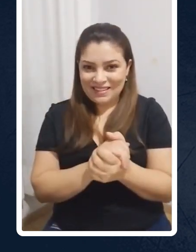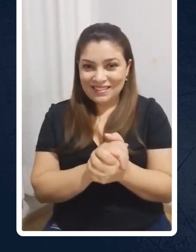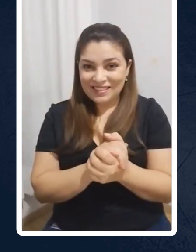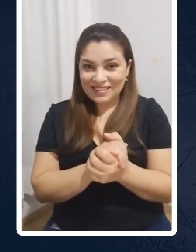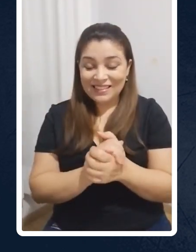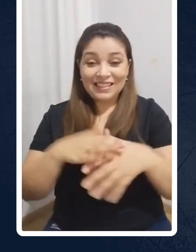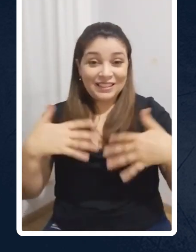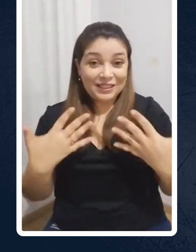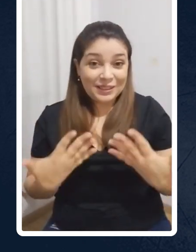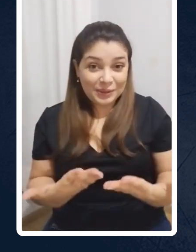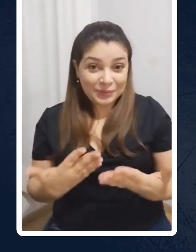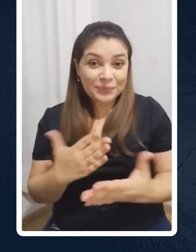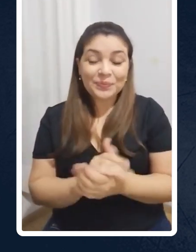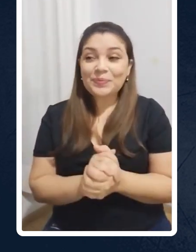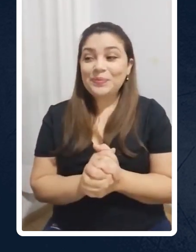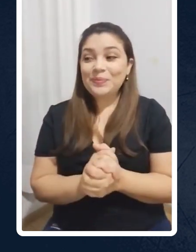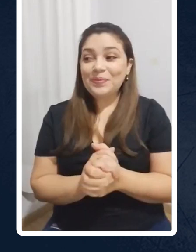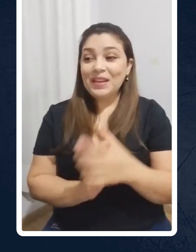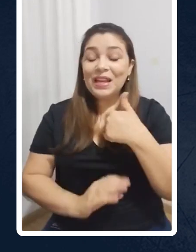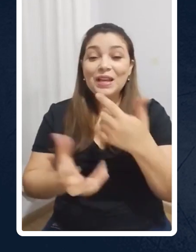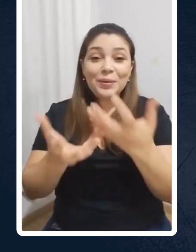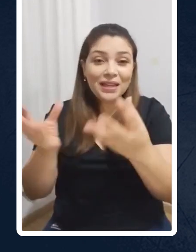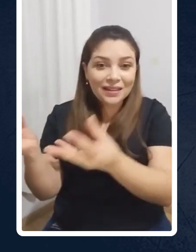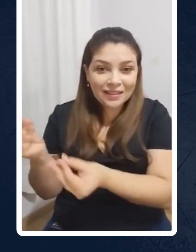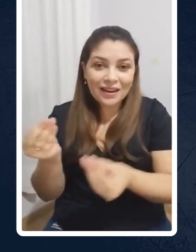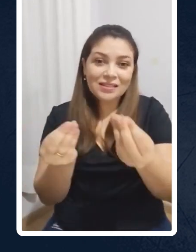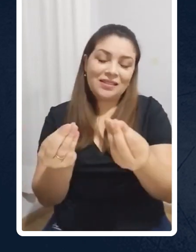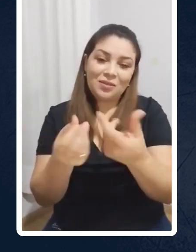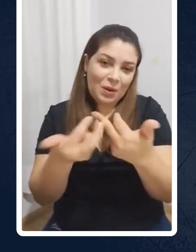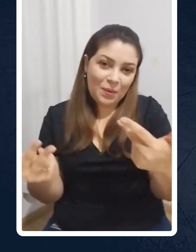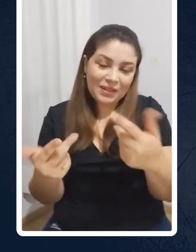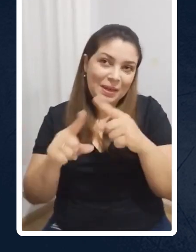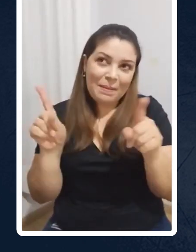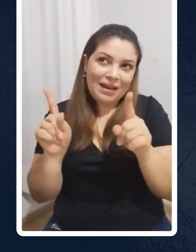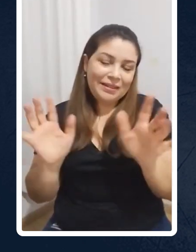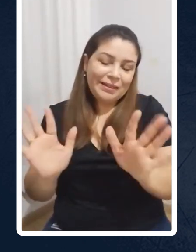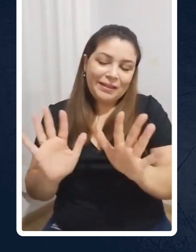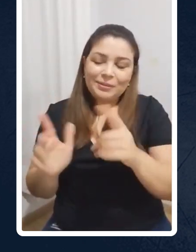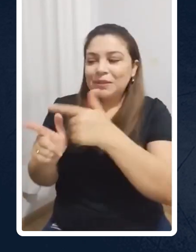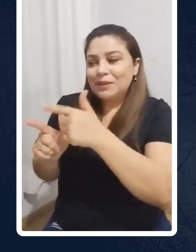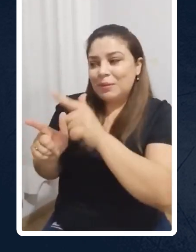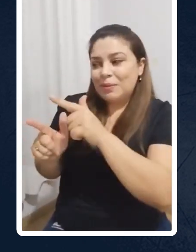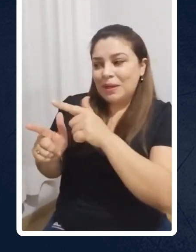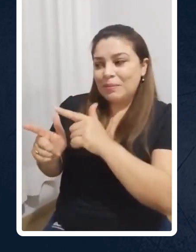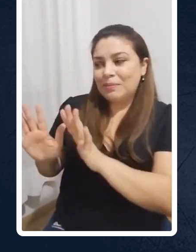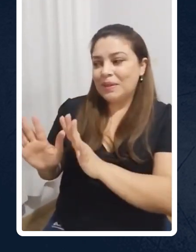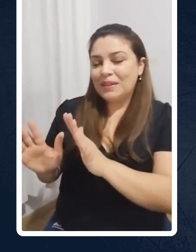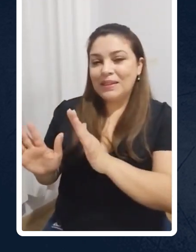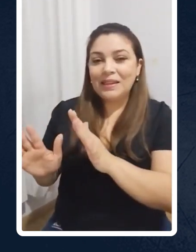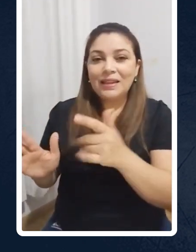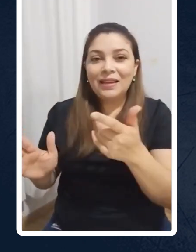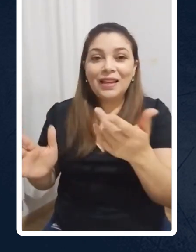Eu queria trazer uma coisa para agora, mas não tem problema, vai fazer, vou fazer do mesmo jeito. Eu queria trazer uma boneca para